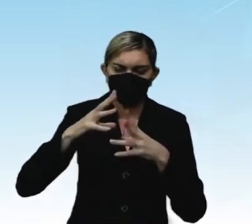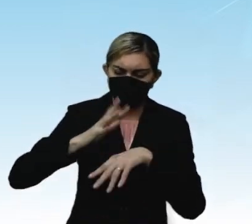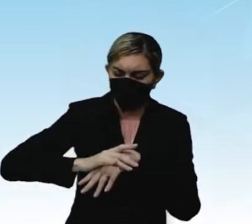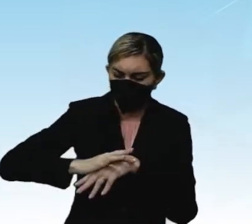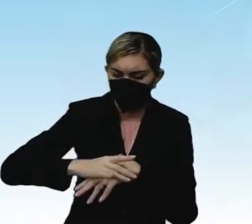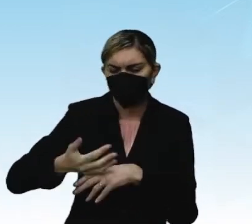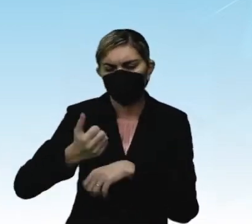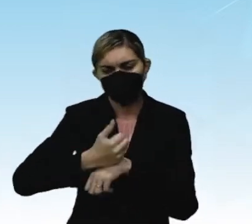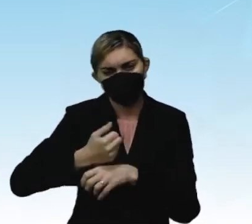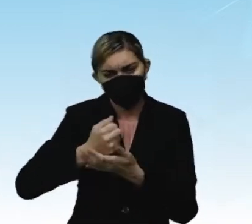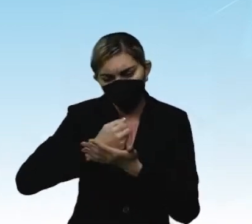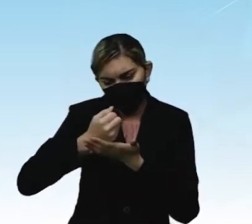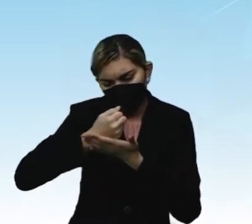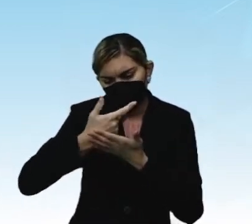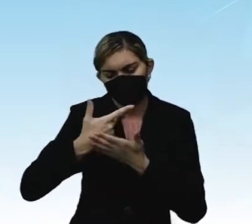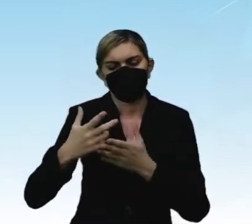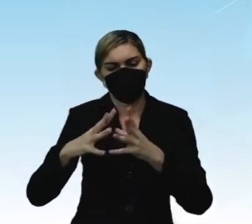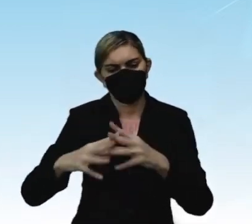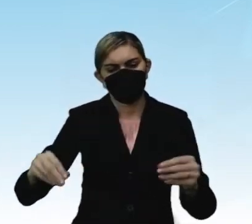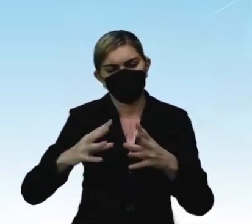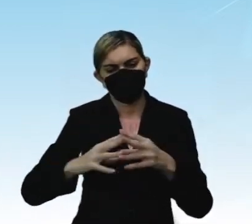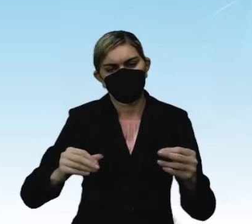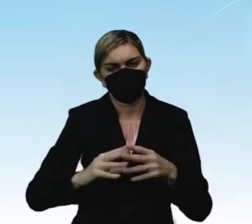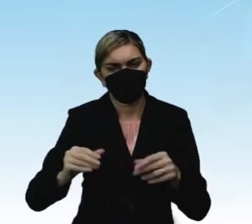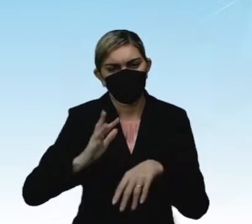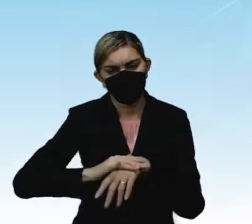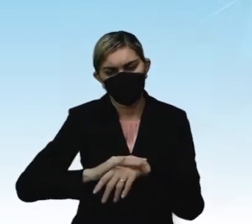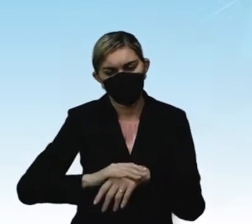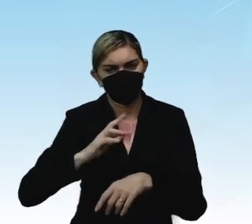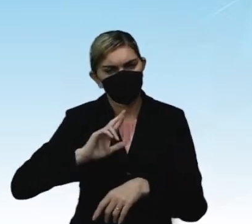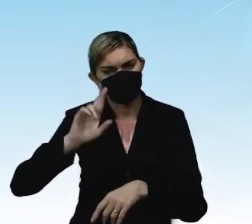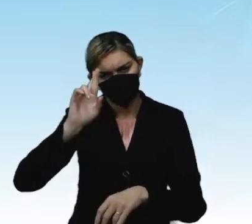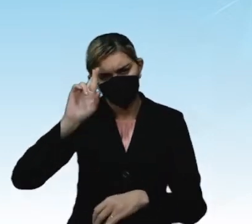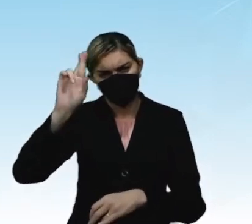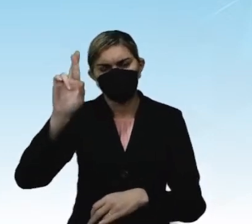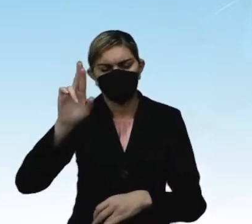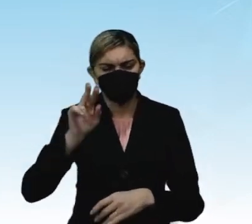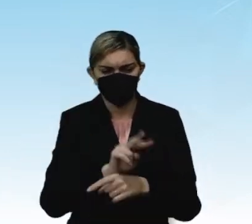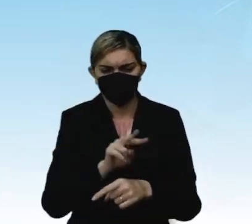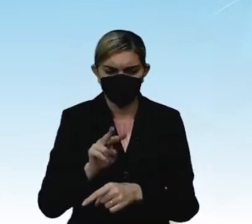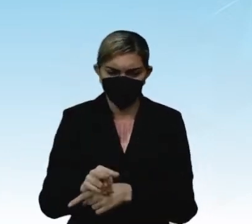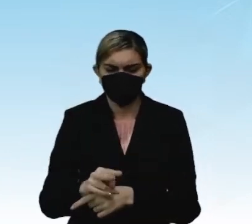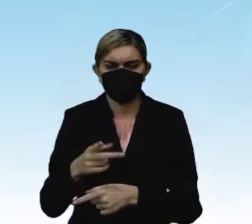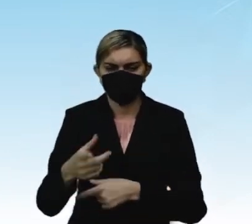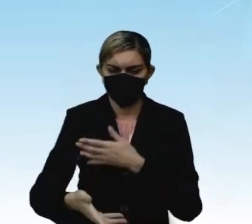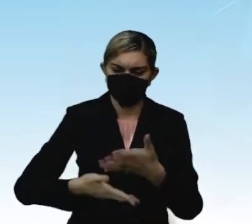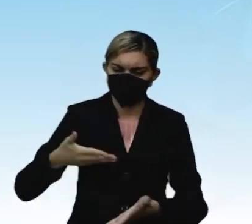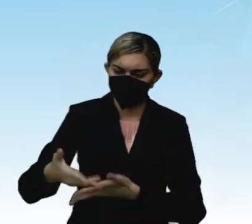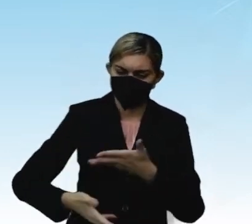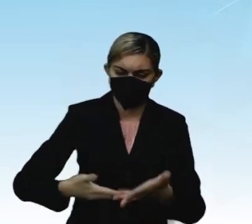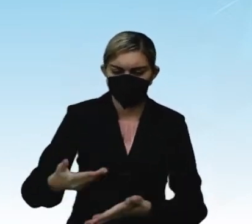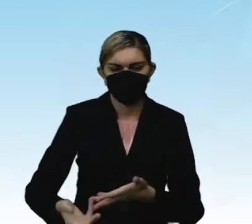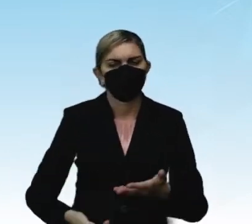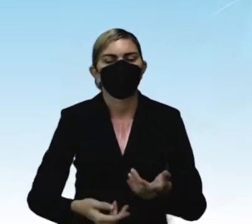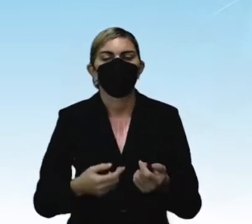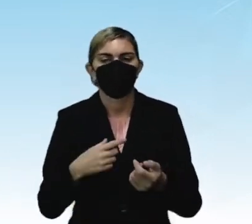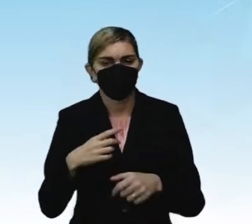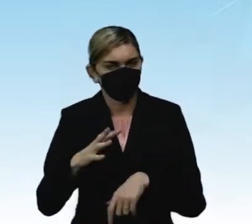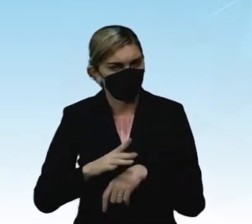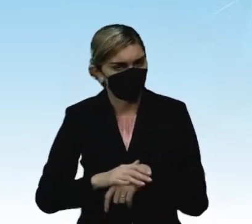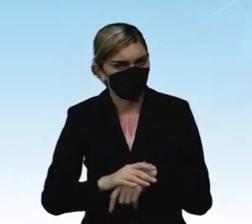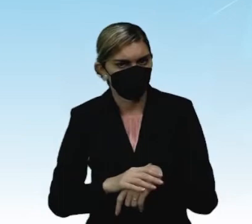certas doenças. Então, o pajé, ele é o sacerdote e também é o curandeiro da tribo. Viu,